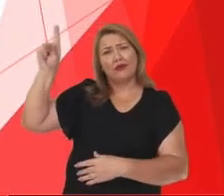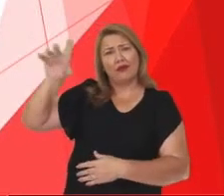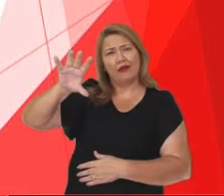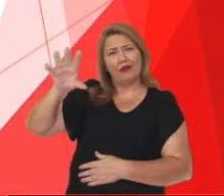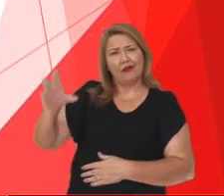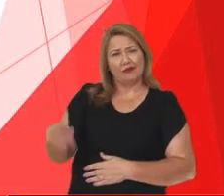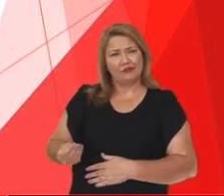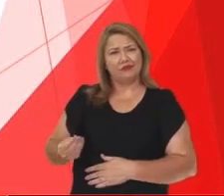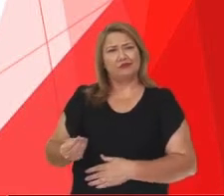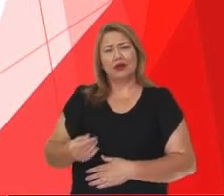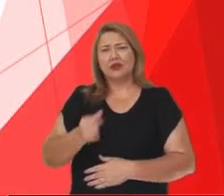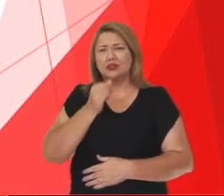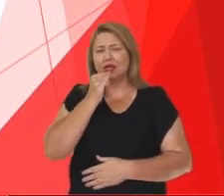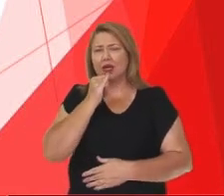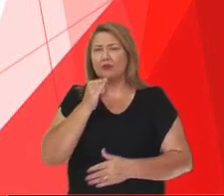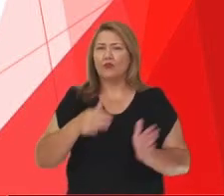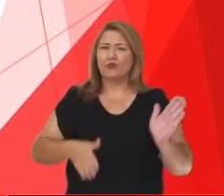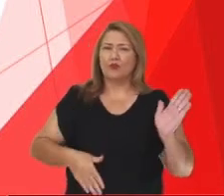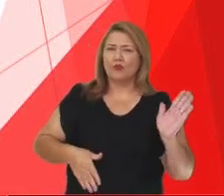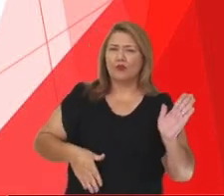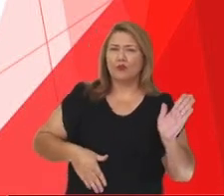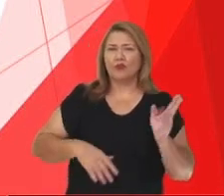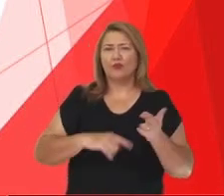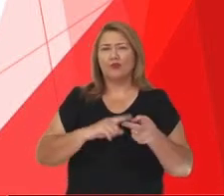é o caso de moleque,